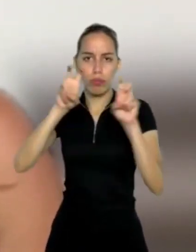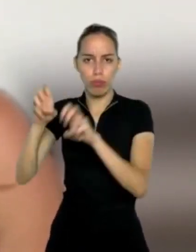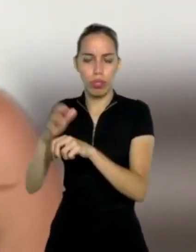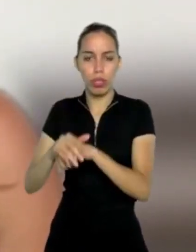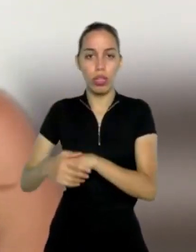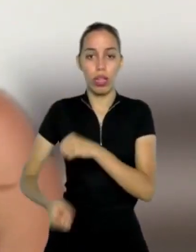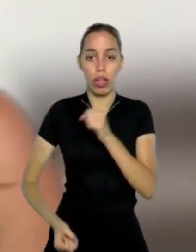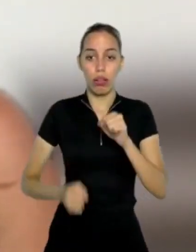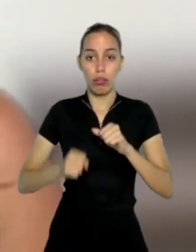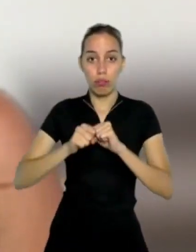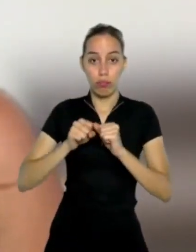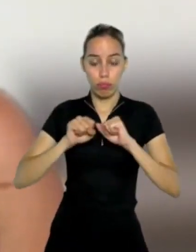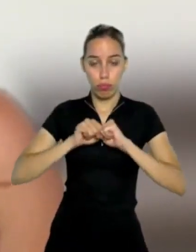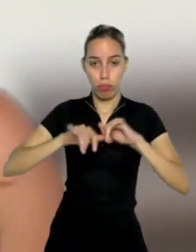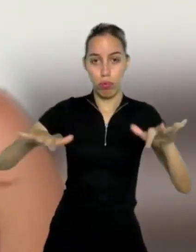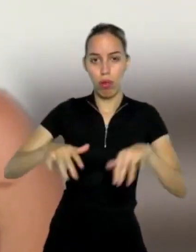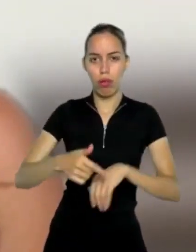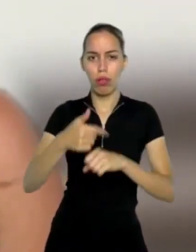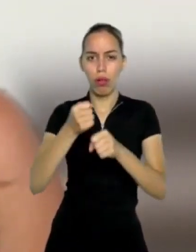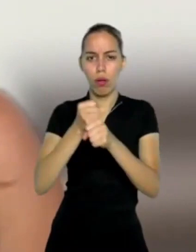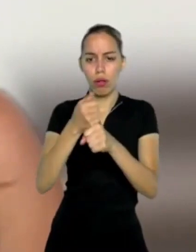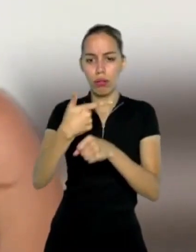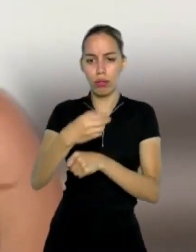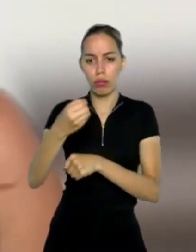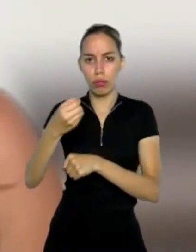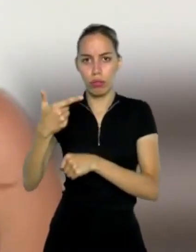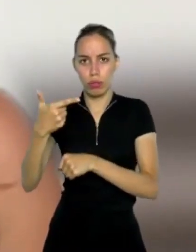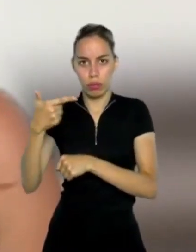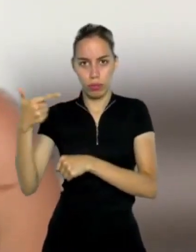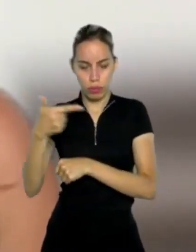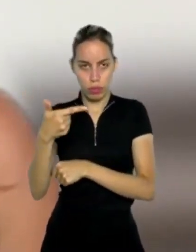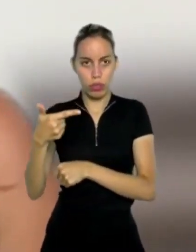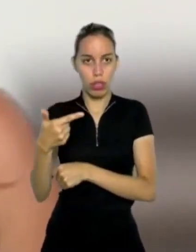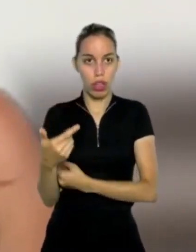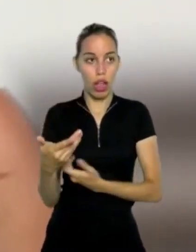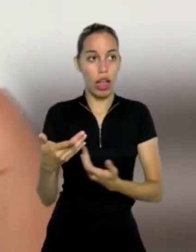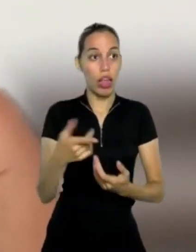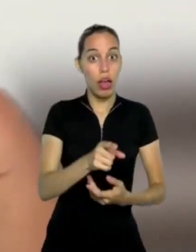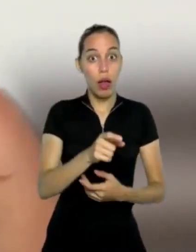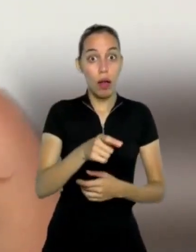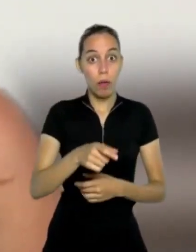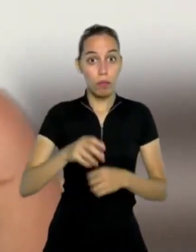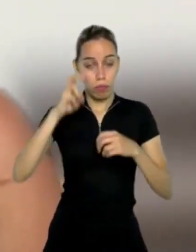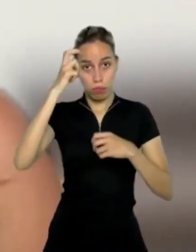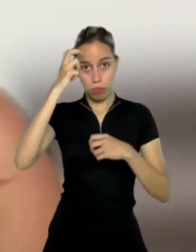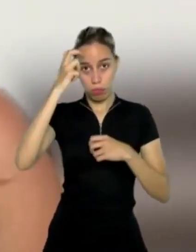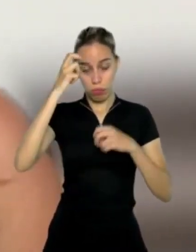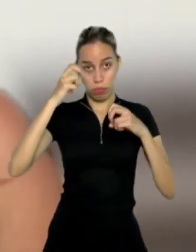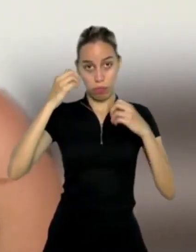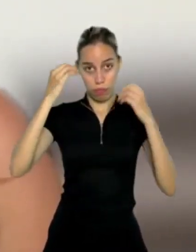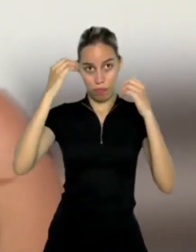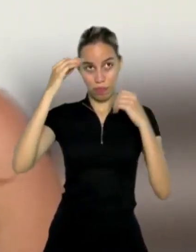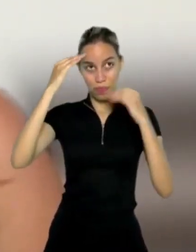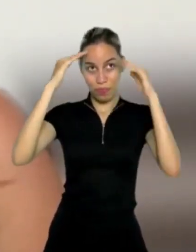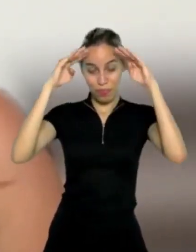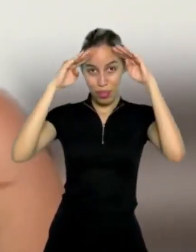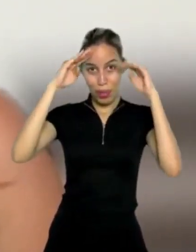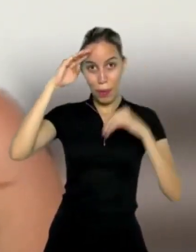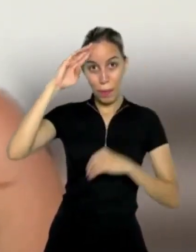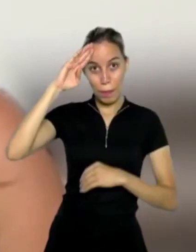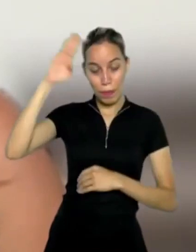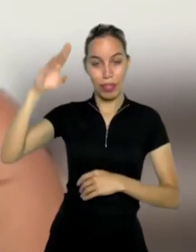2022 pela editora Penalux, e que vai ser um dos temas dessa conversa. A Júlia tem tem